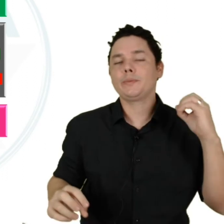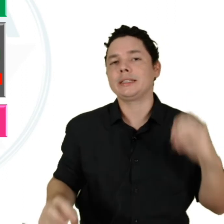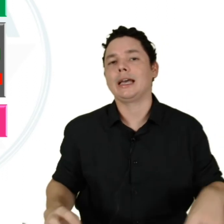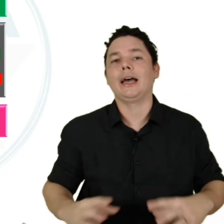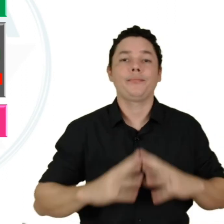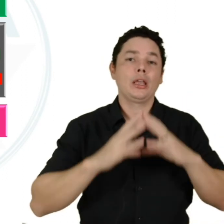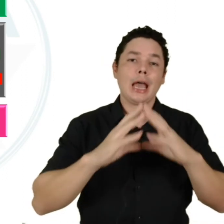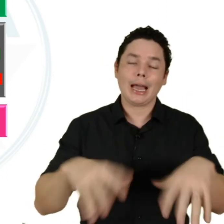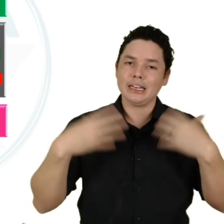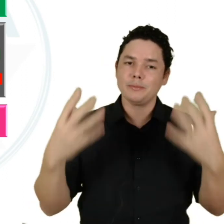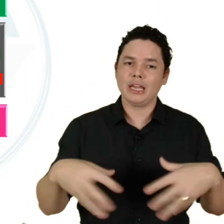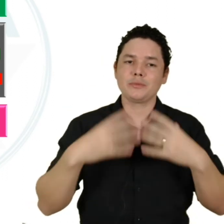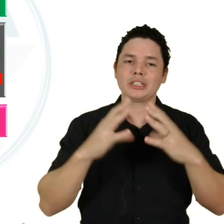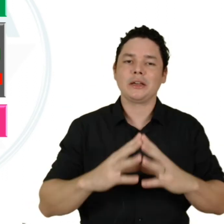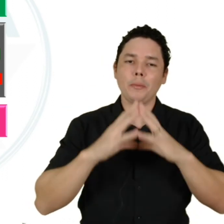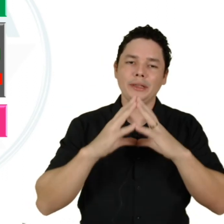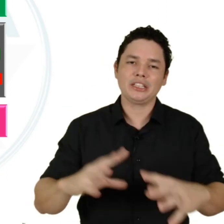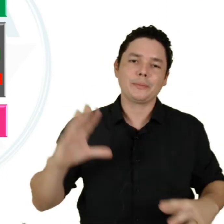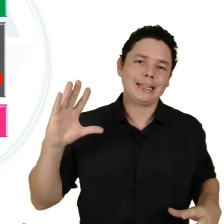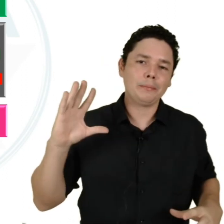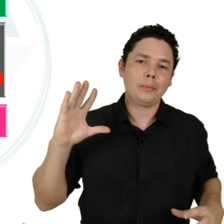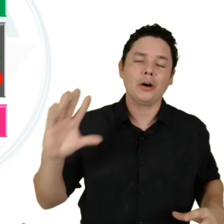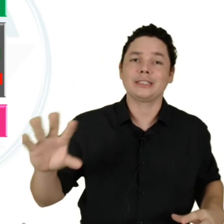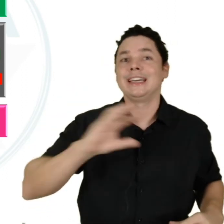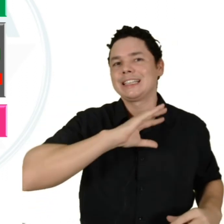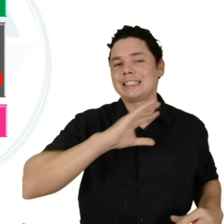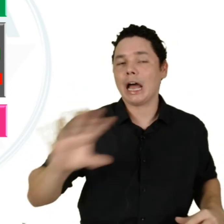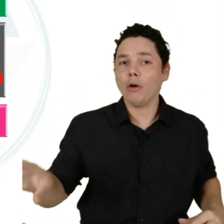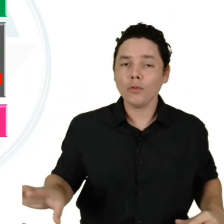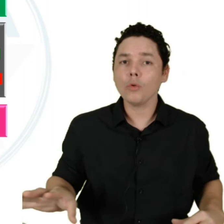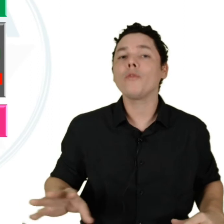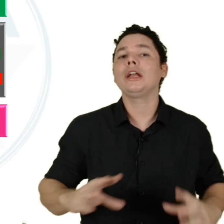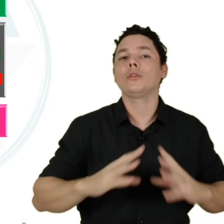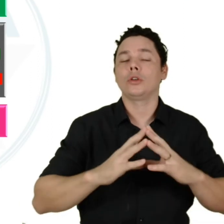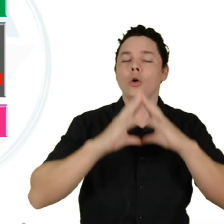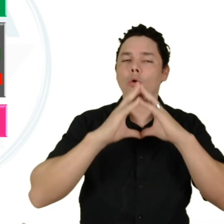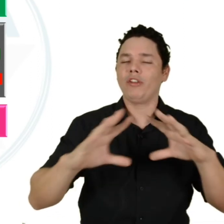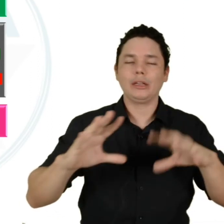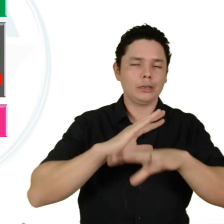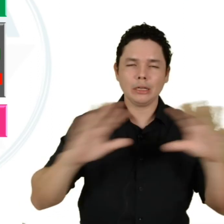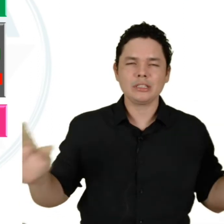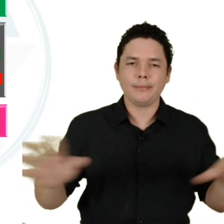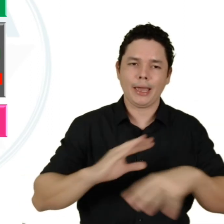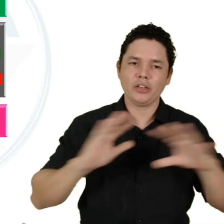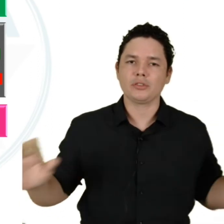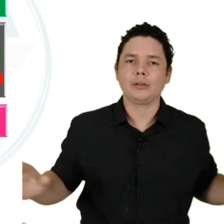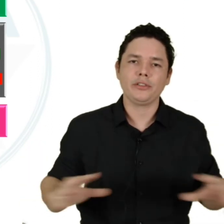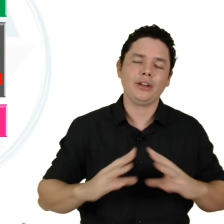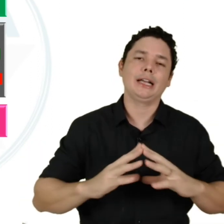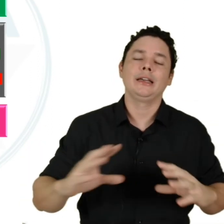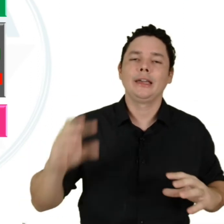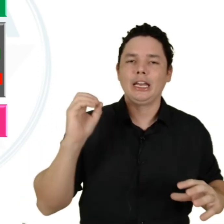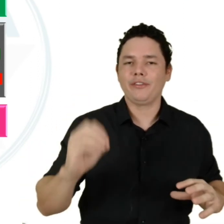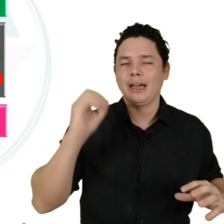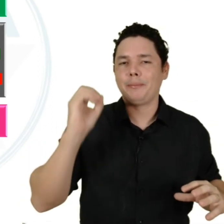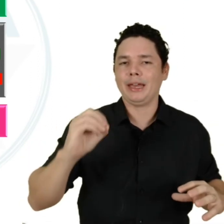e dispensar? Aqueles mesmos que são competentes para dar posse, salvo o governador. O governador não se mete em função